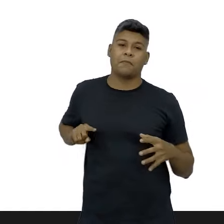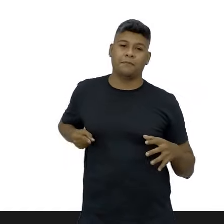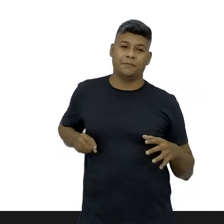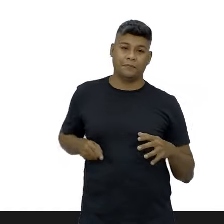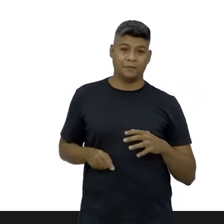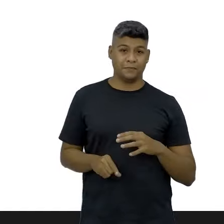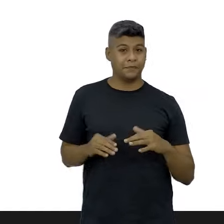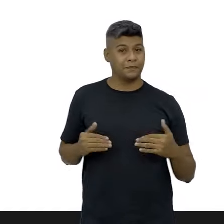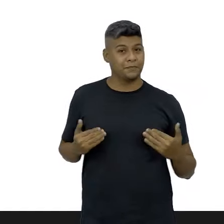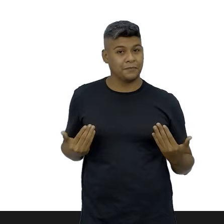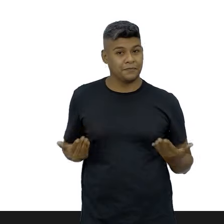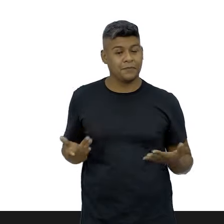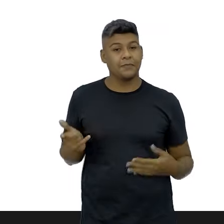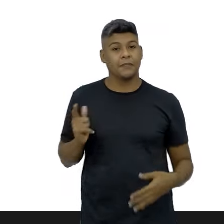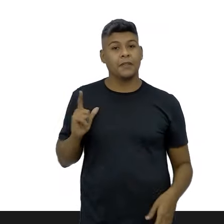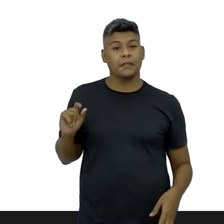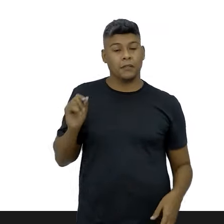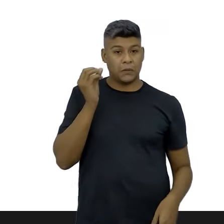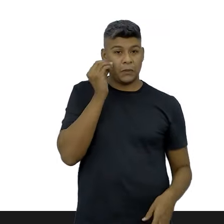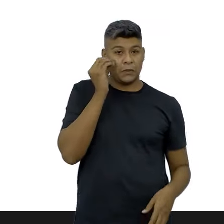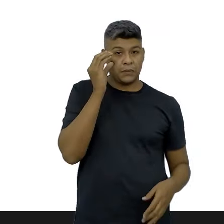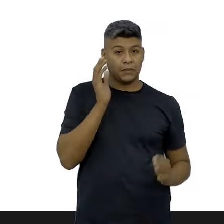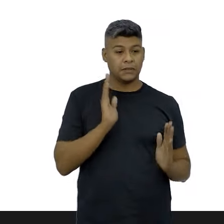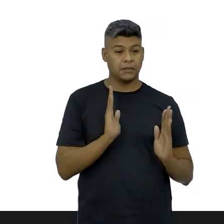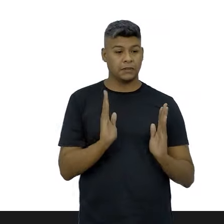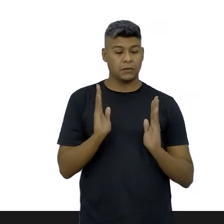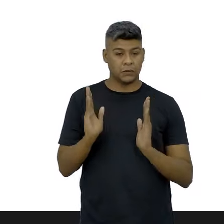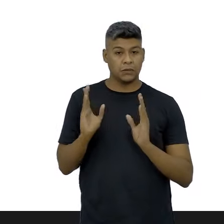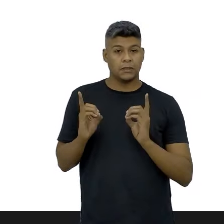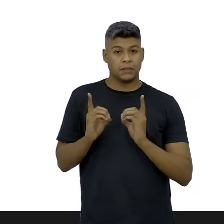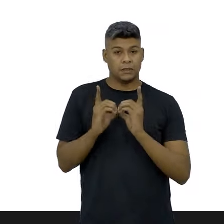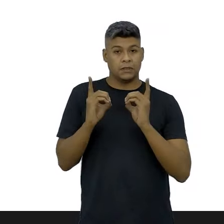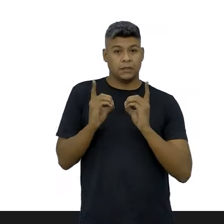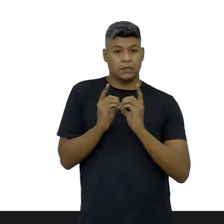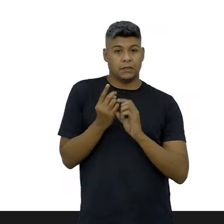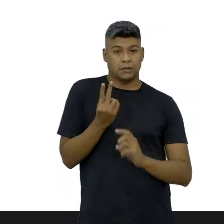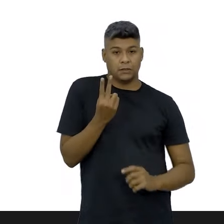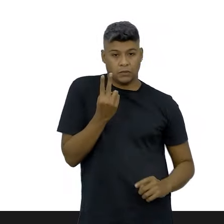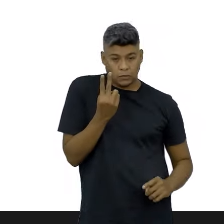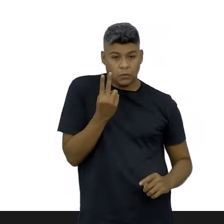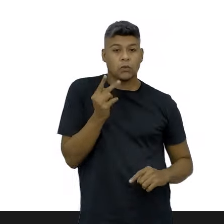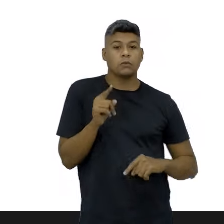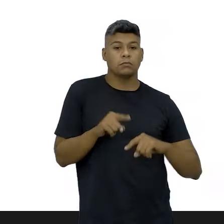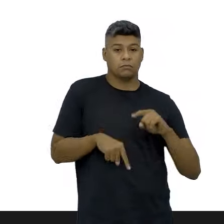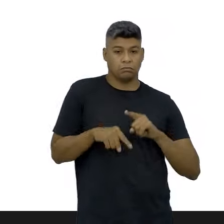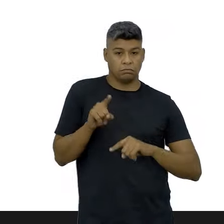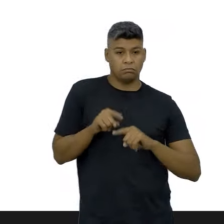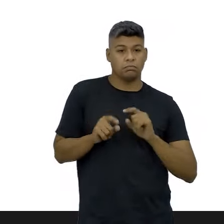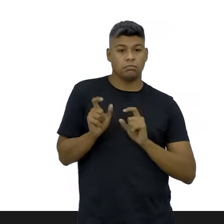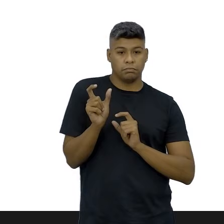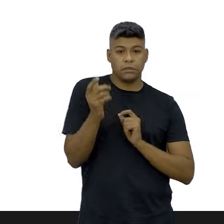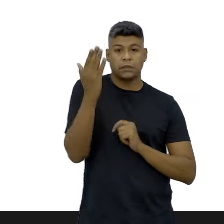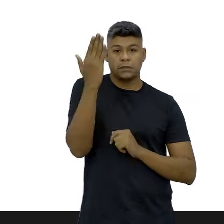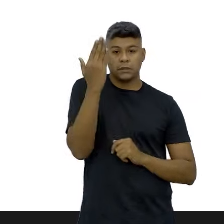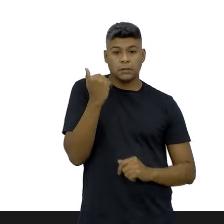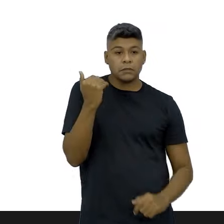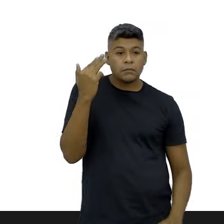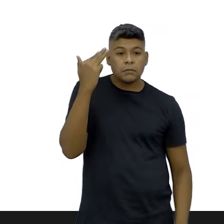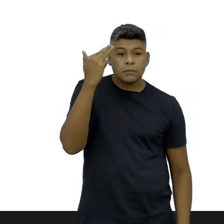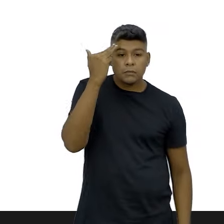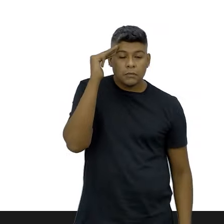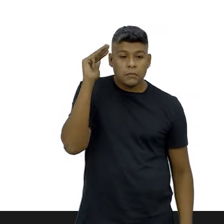aprofundadamente, Então, temos aí conhecer a sequência didática 2, receitas, palavras com saberes e